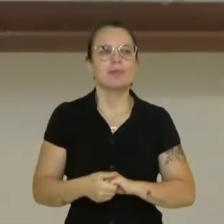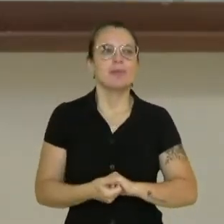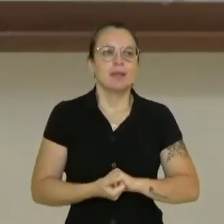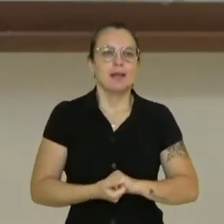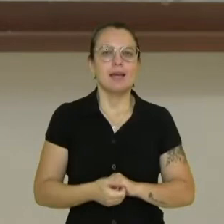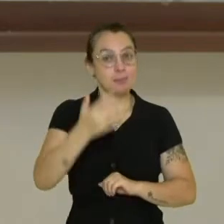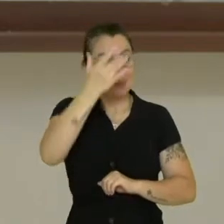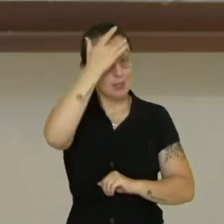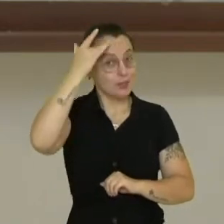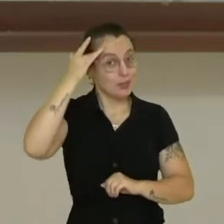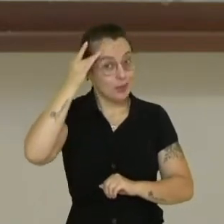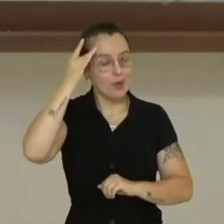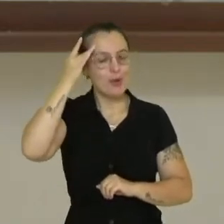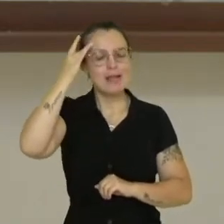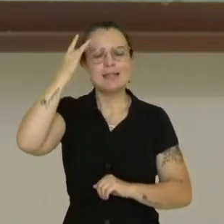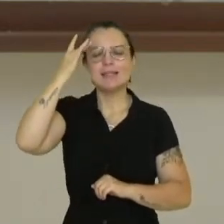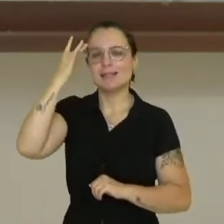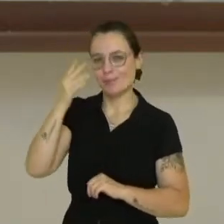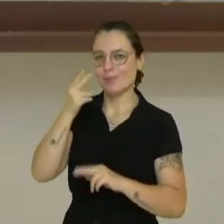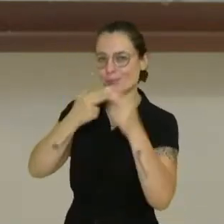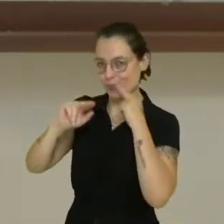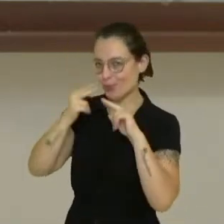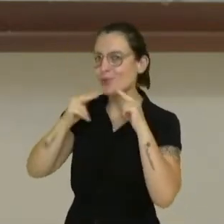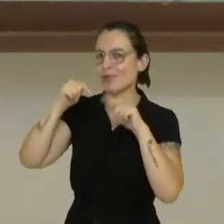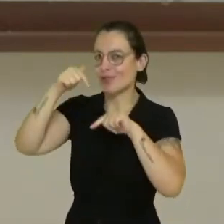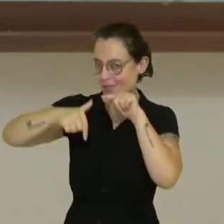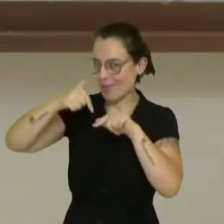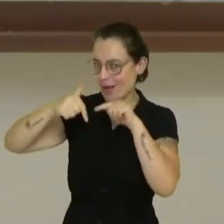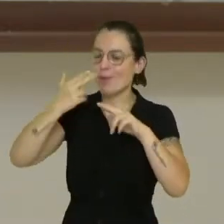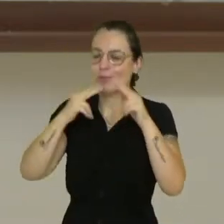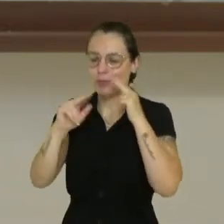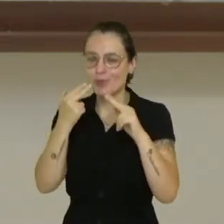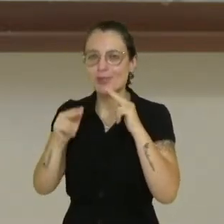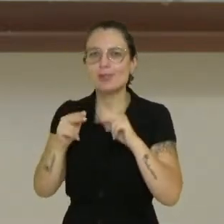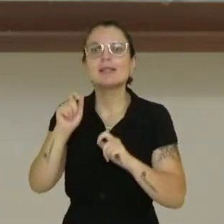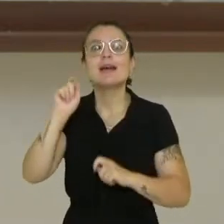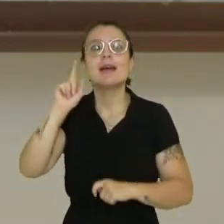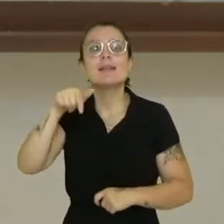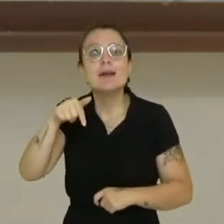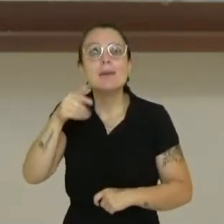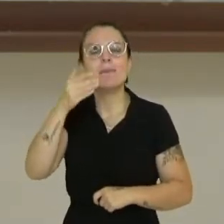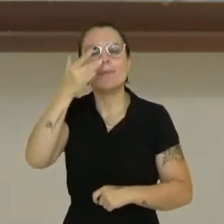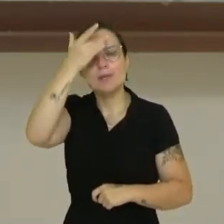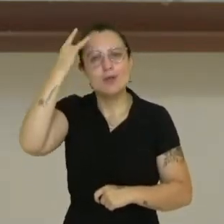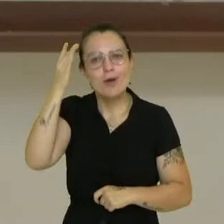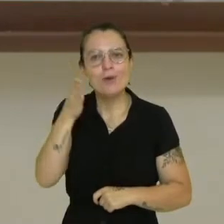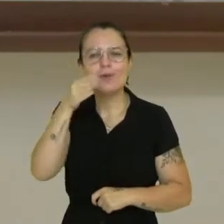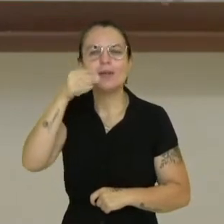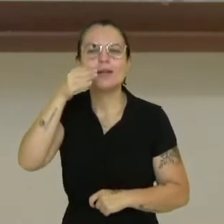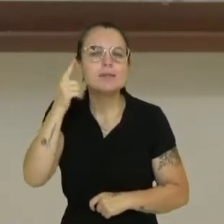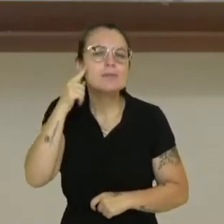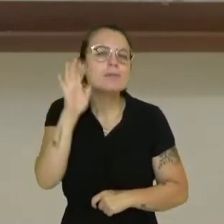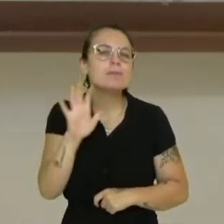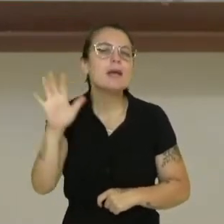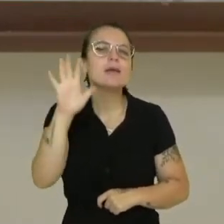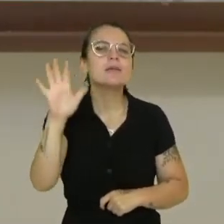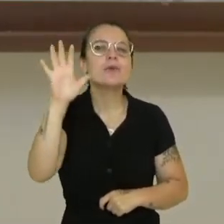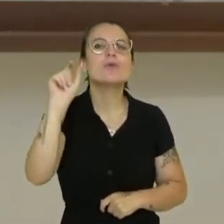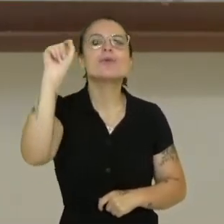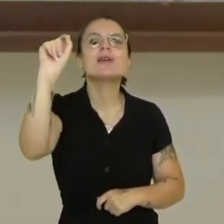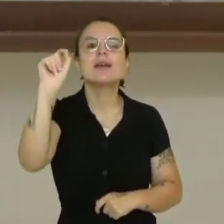exploradores musicais, os músicos inovadores, são pessoas curiosas que pensam em nos